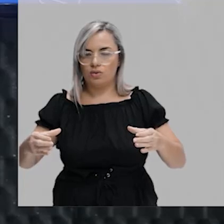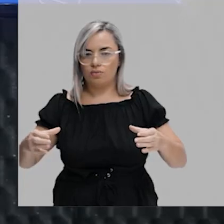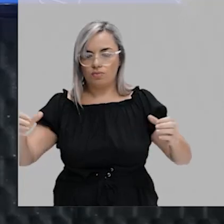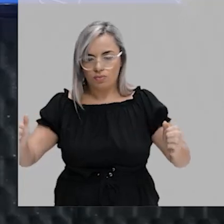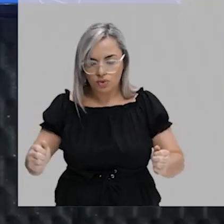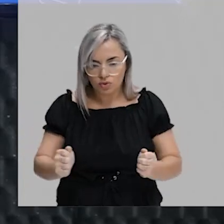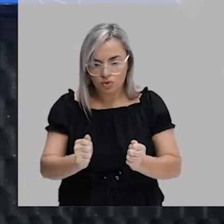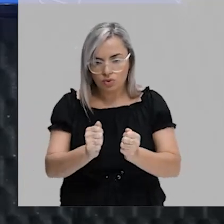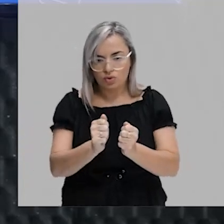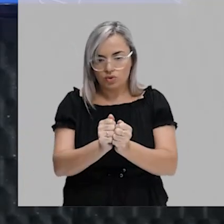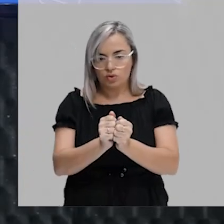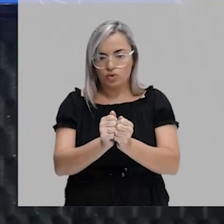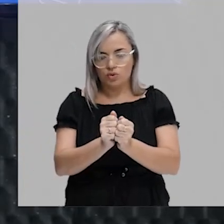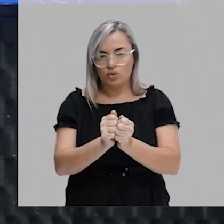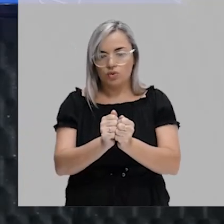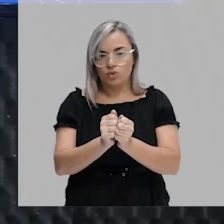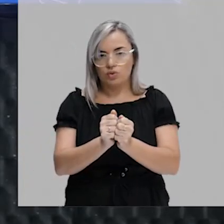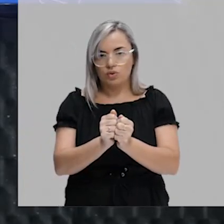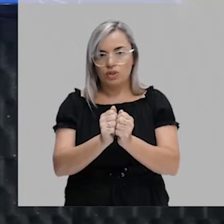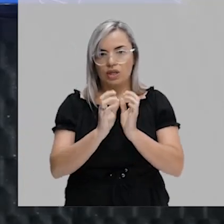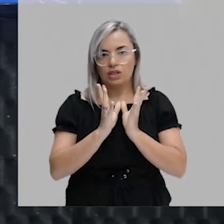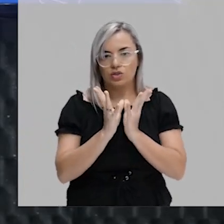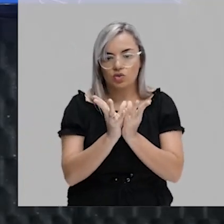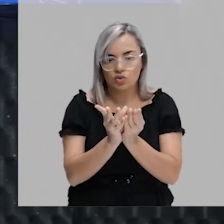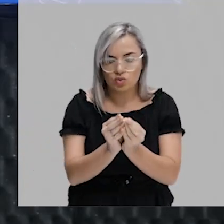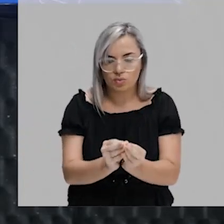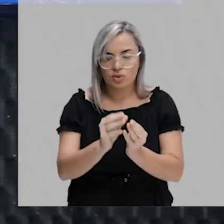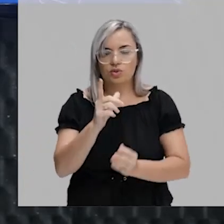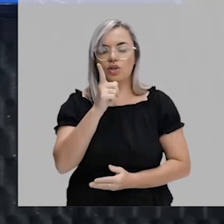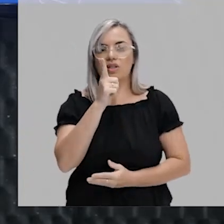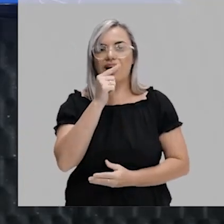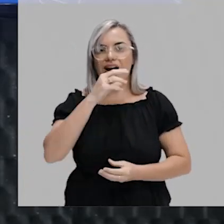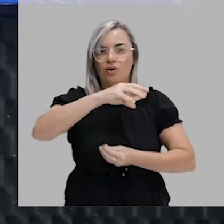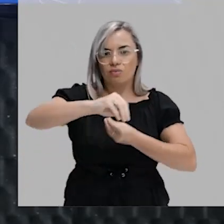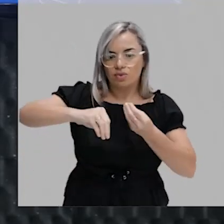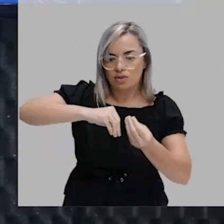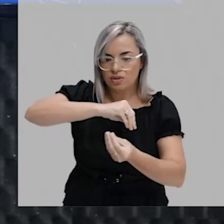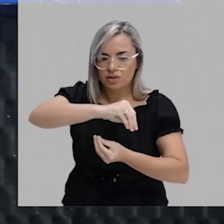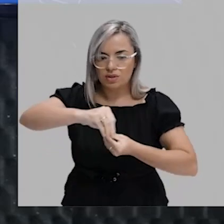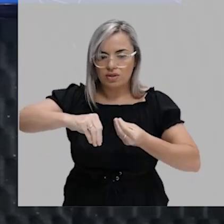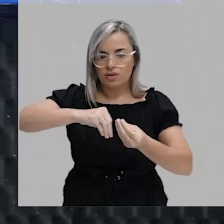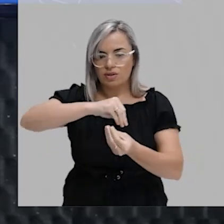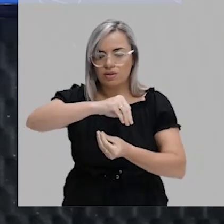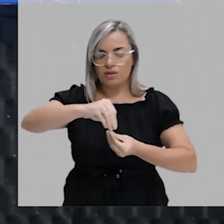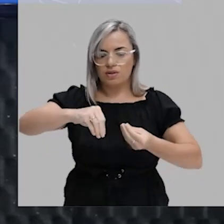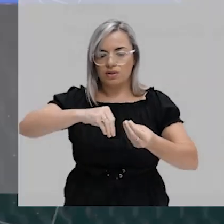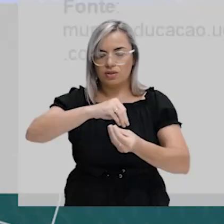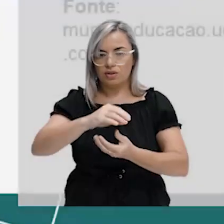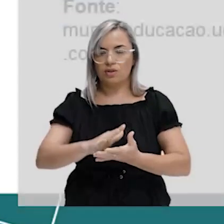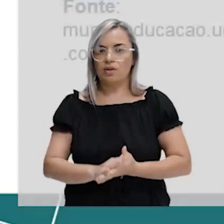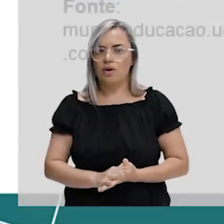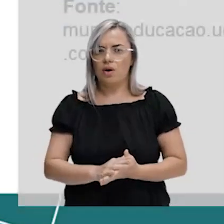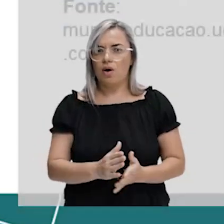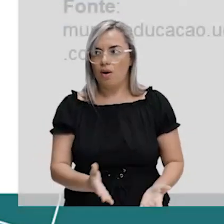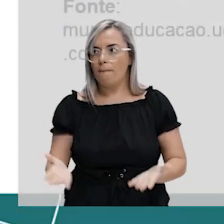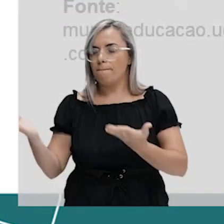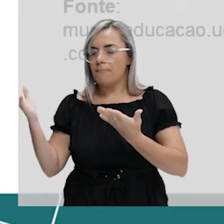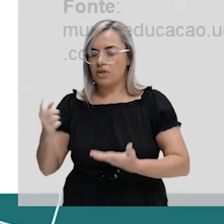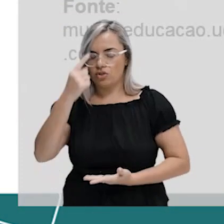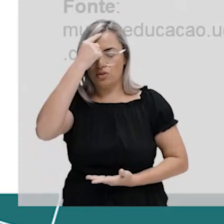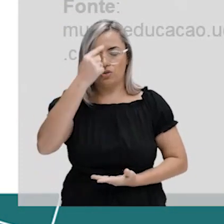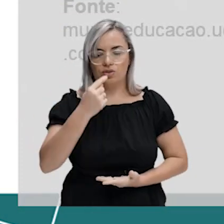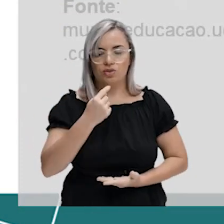do solvente com o soluto. O solvente é uma substância que está em maior quantidade e